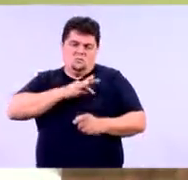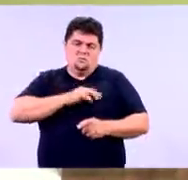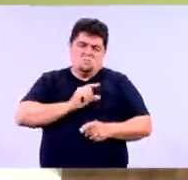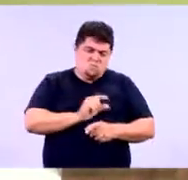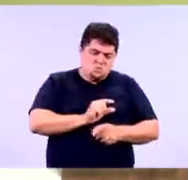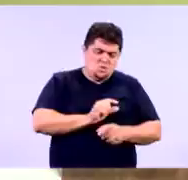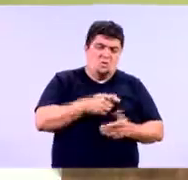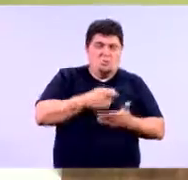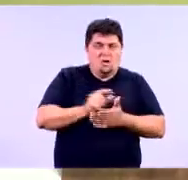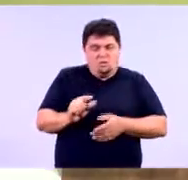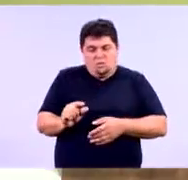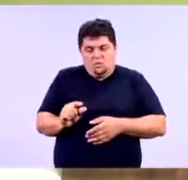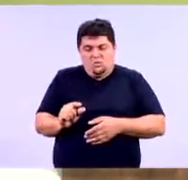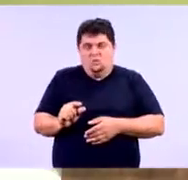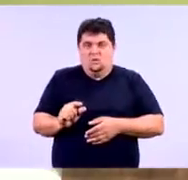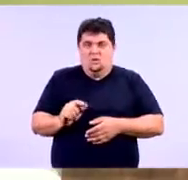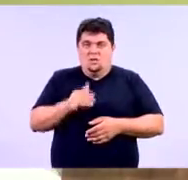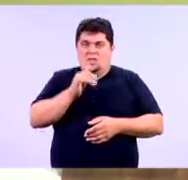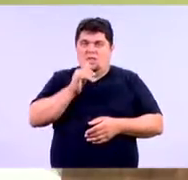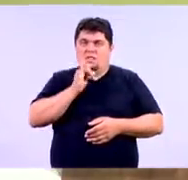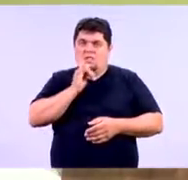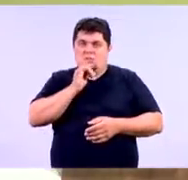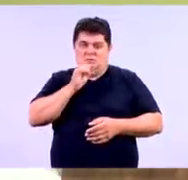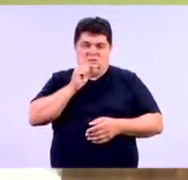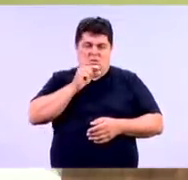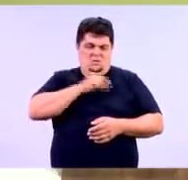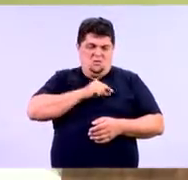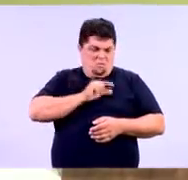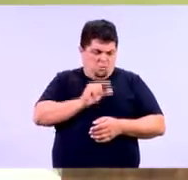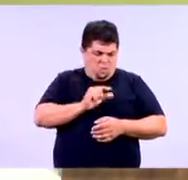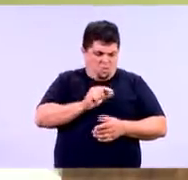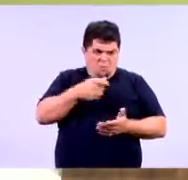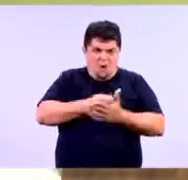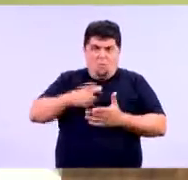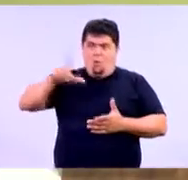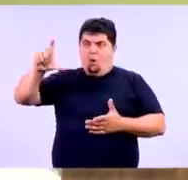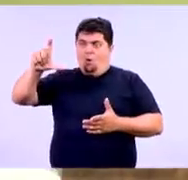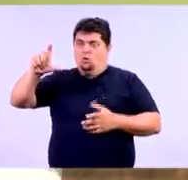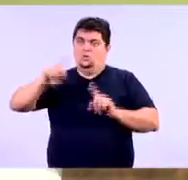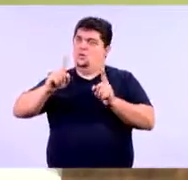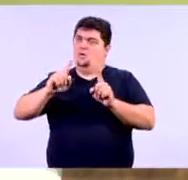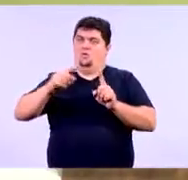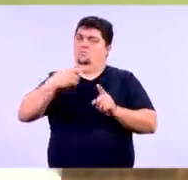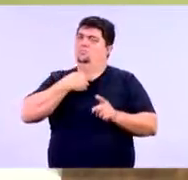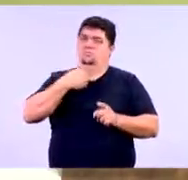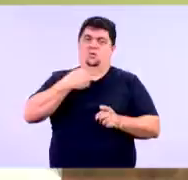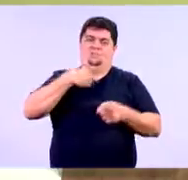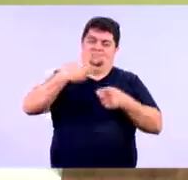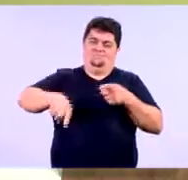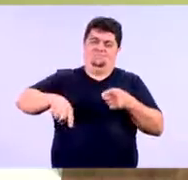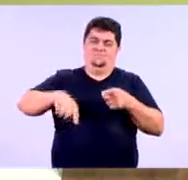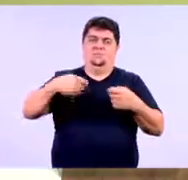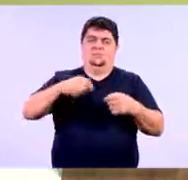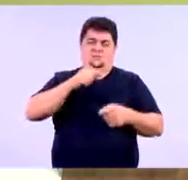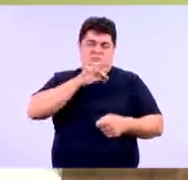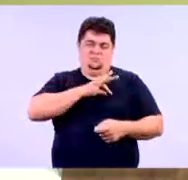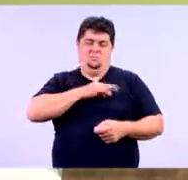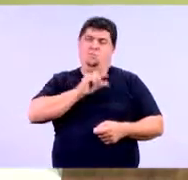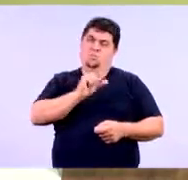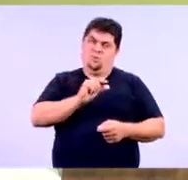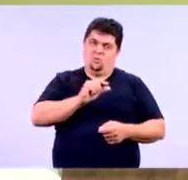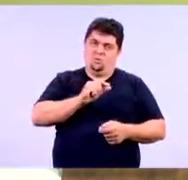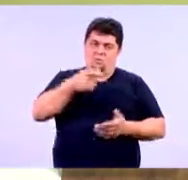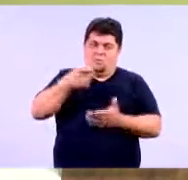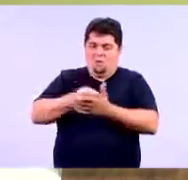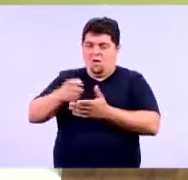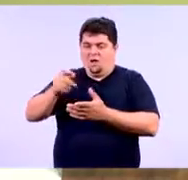vai ser tratado com quem recebe menos. Então, o princípio da isonomia diz: tratar os iguais de maneira igual e